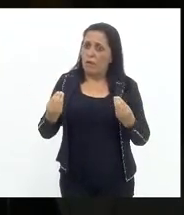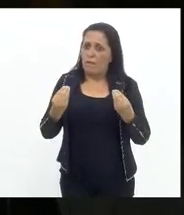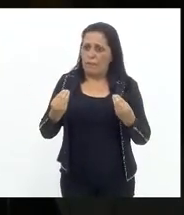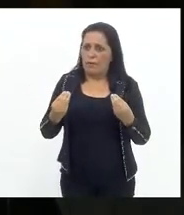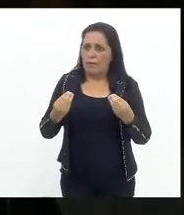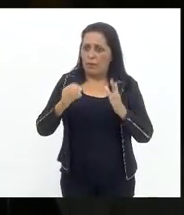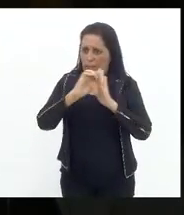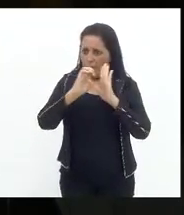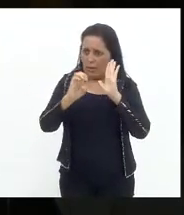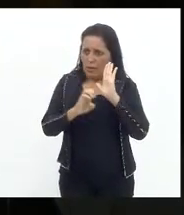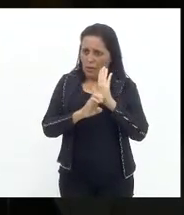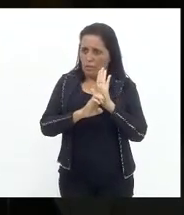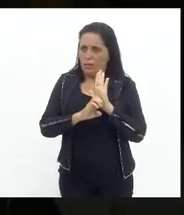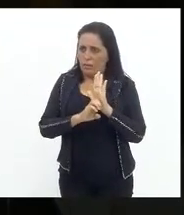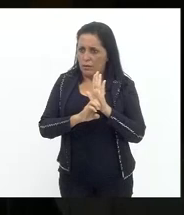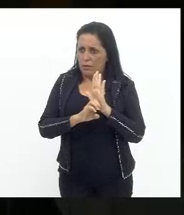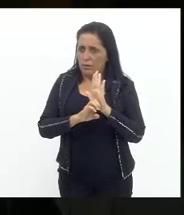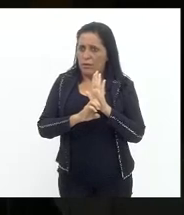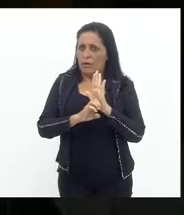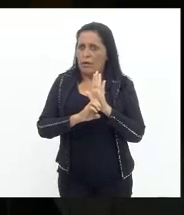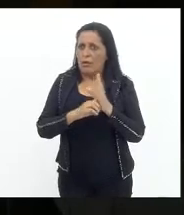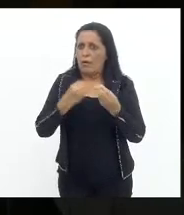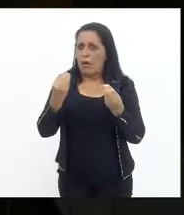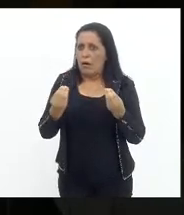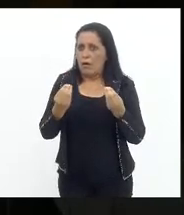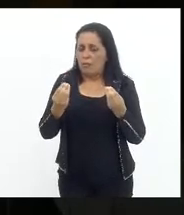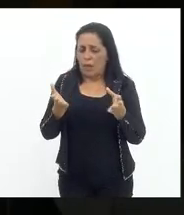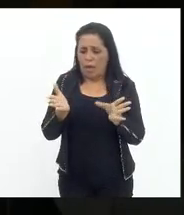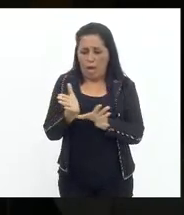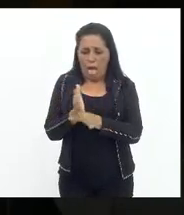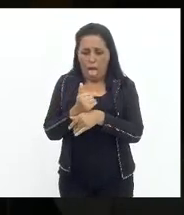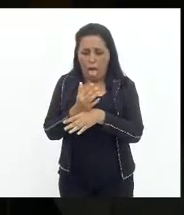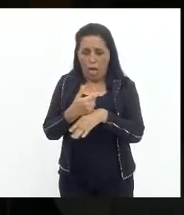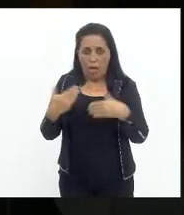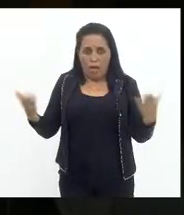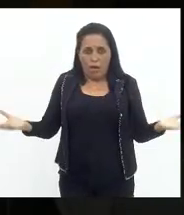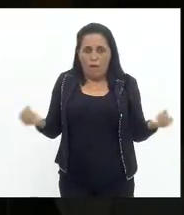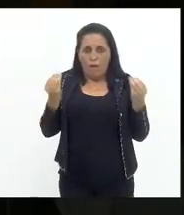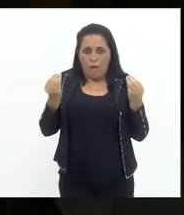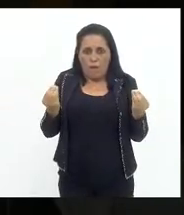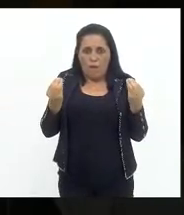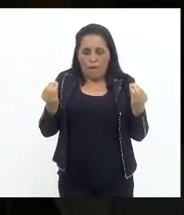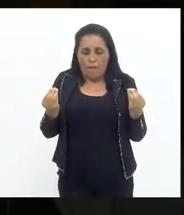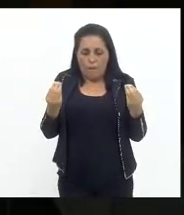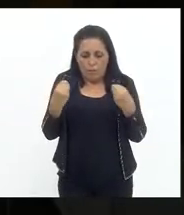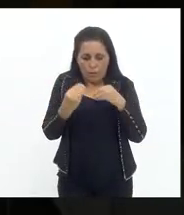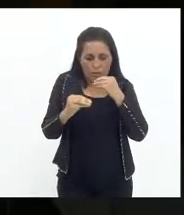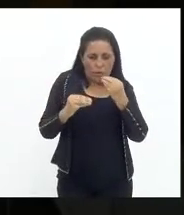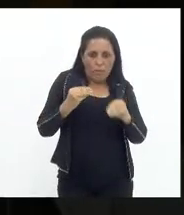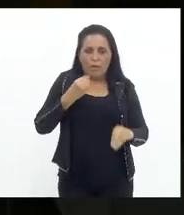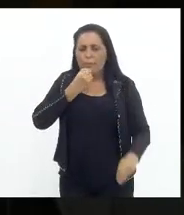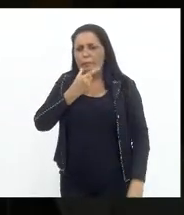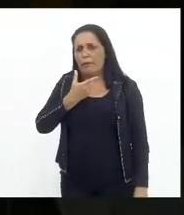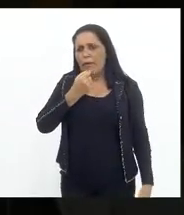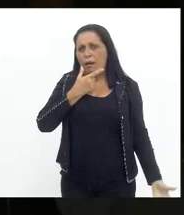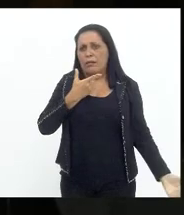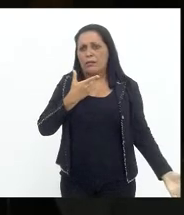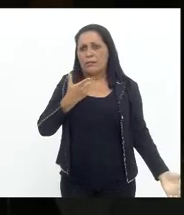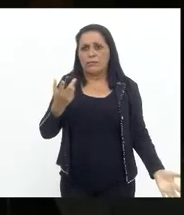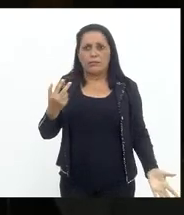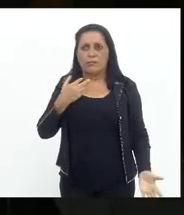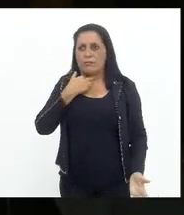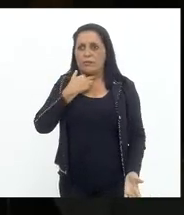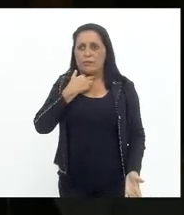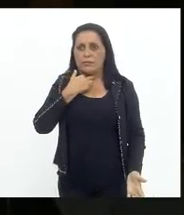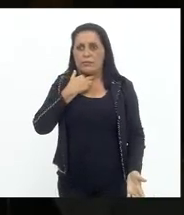ora defendemos como galhofa, abre brecha para que nós classifiquemos o projeto original como galhofa. Porque